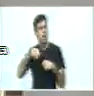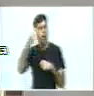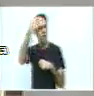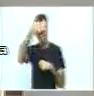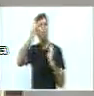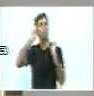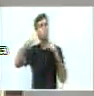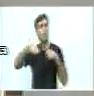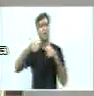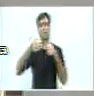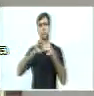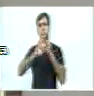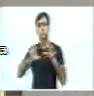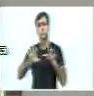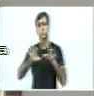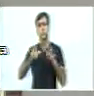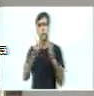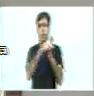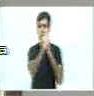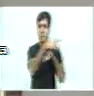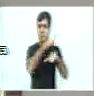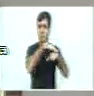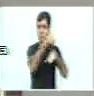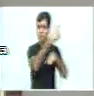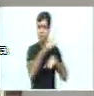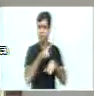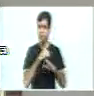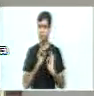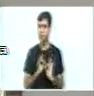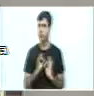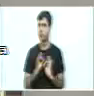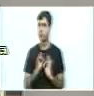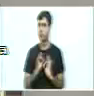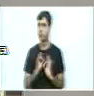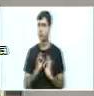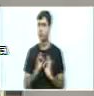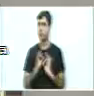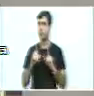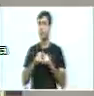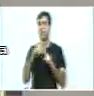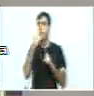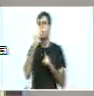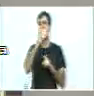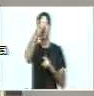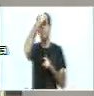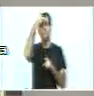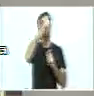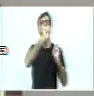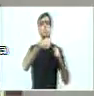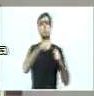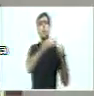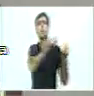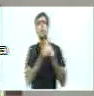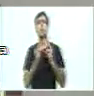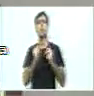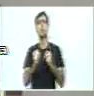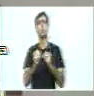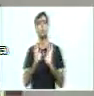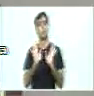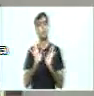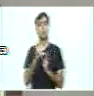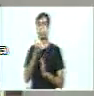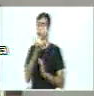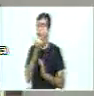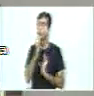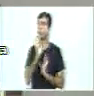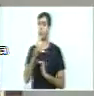Poder Executivo está cumprindo com o seu papel, que o Poder Executivo está fornecendo as informações. Infelizmente,